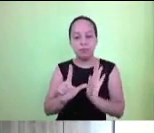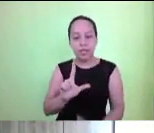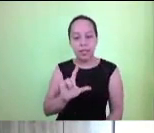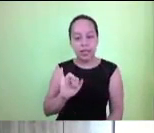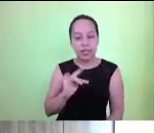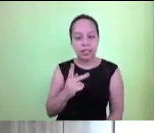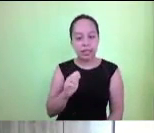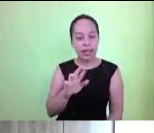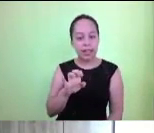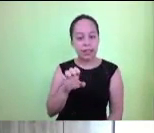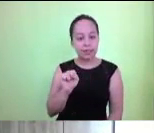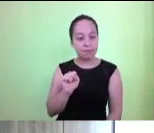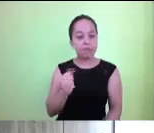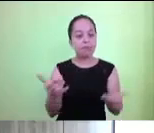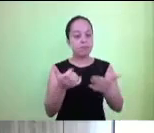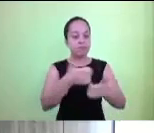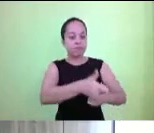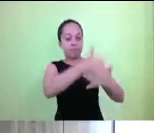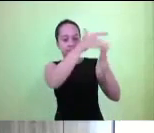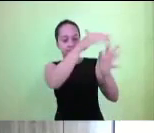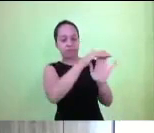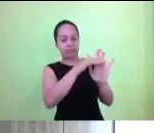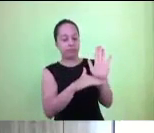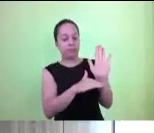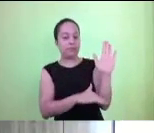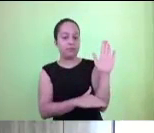Vamos gerar a lista.